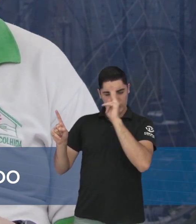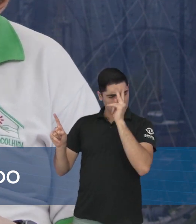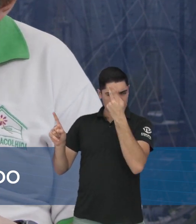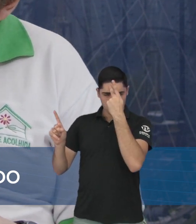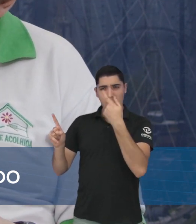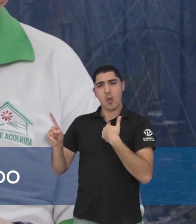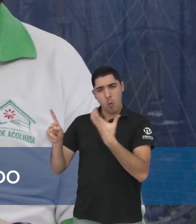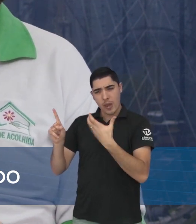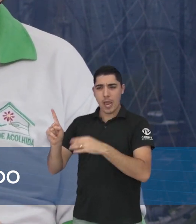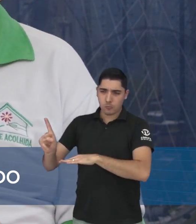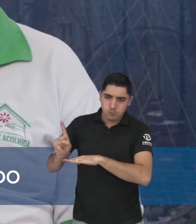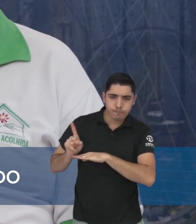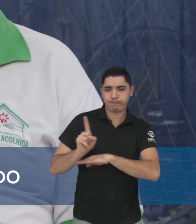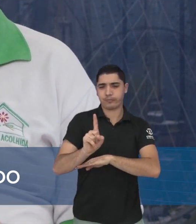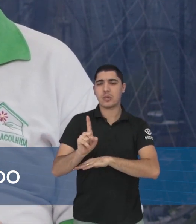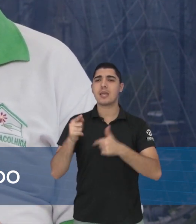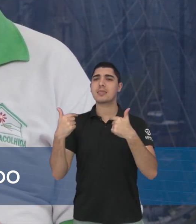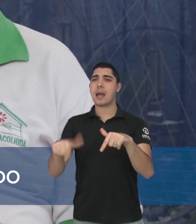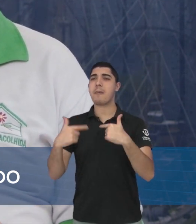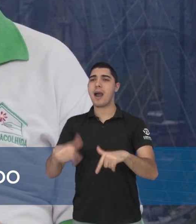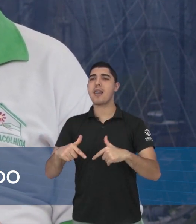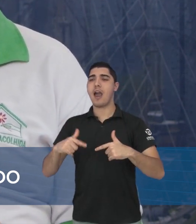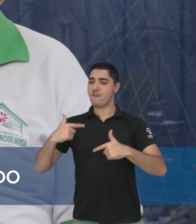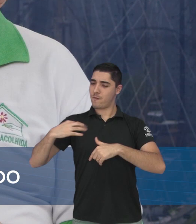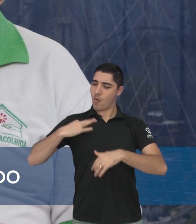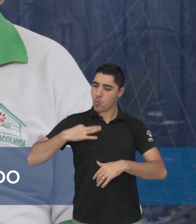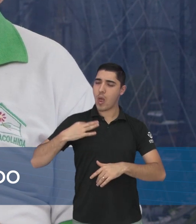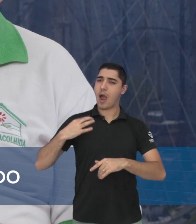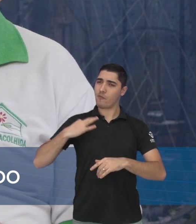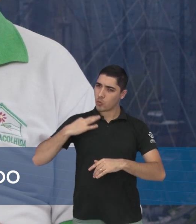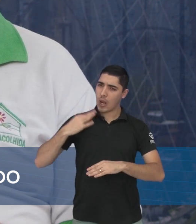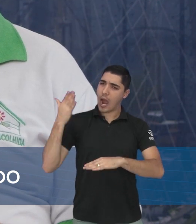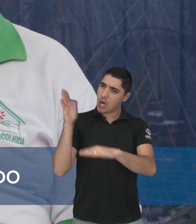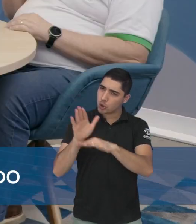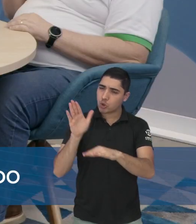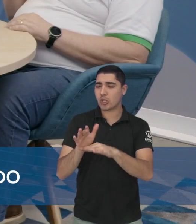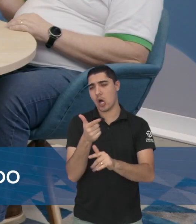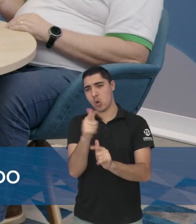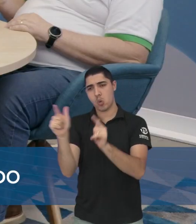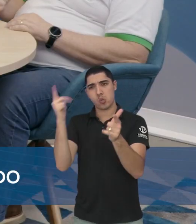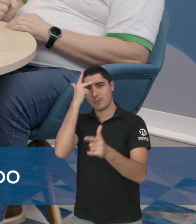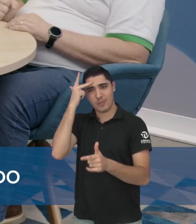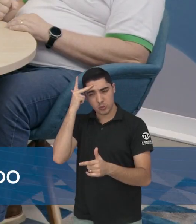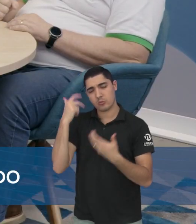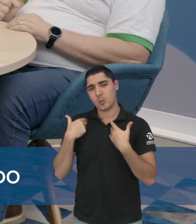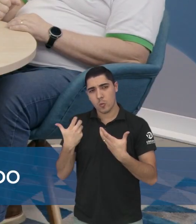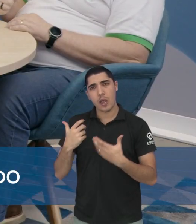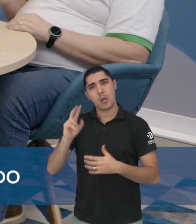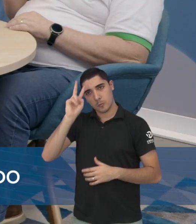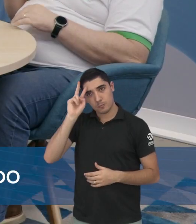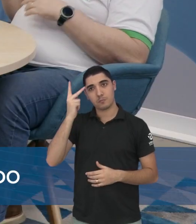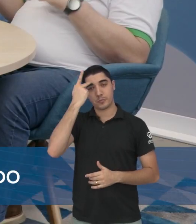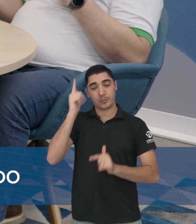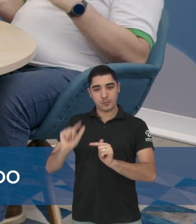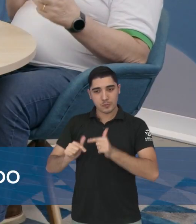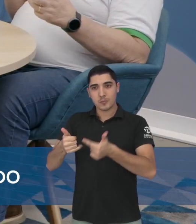que ela tem de melhor, entendeu? E no momento que ainda